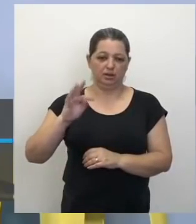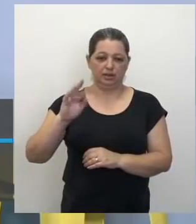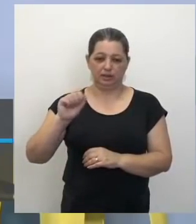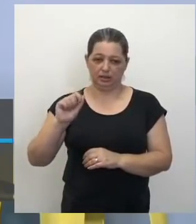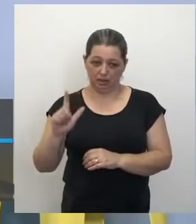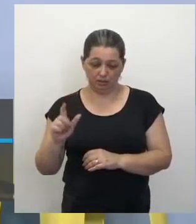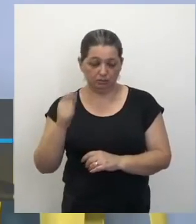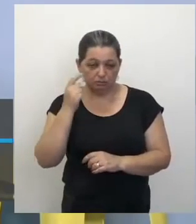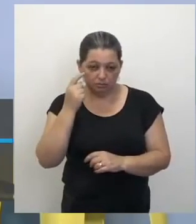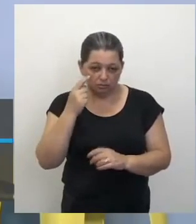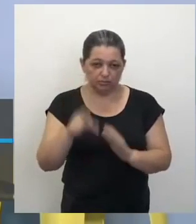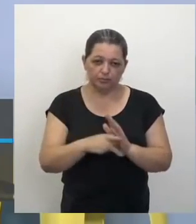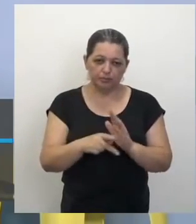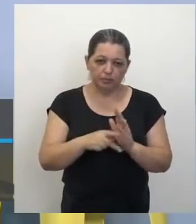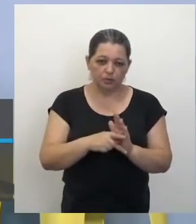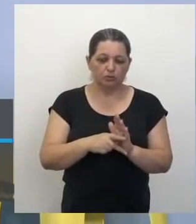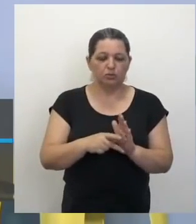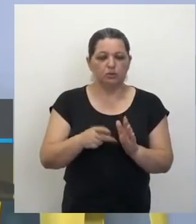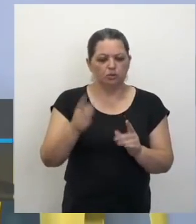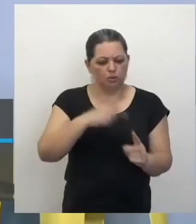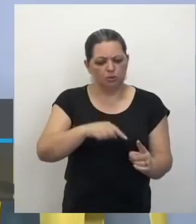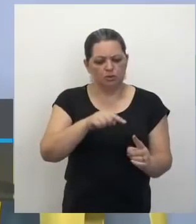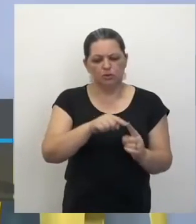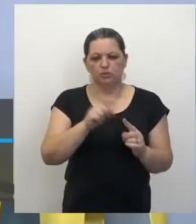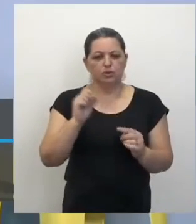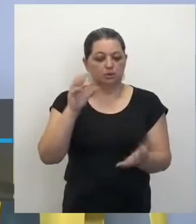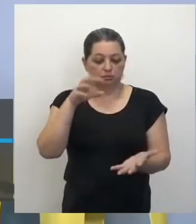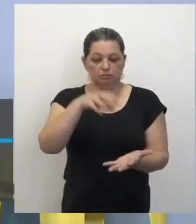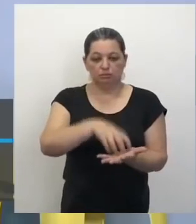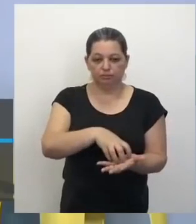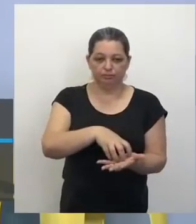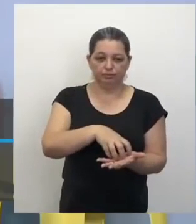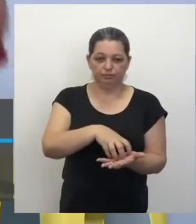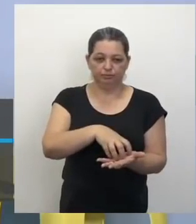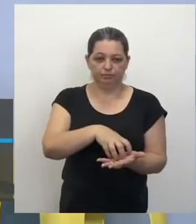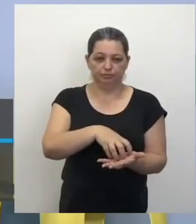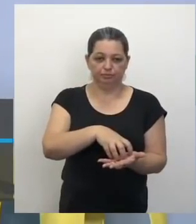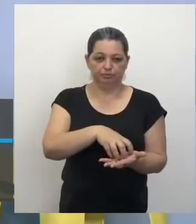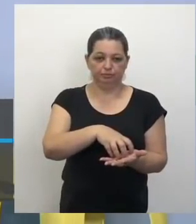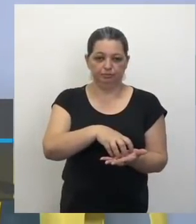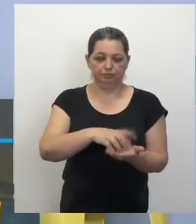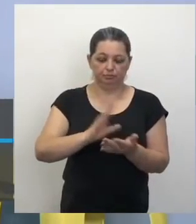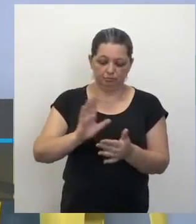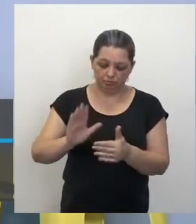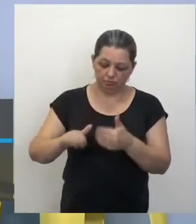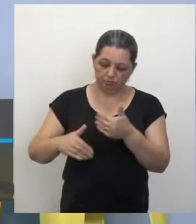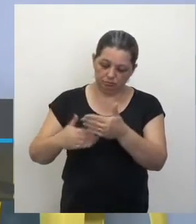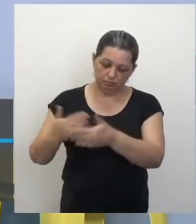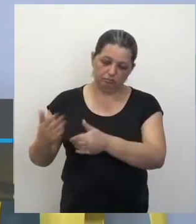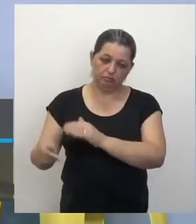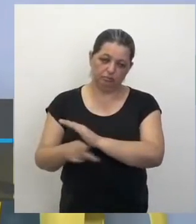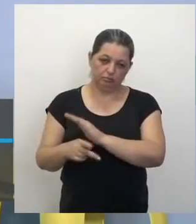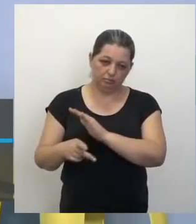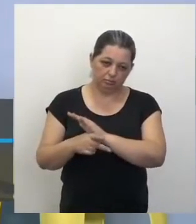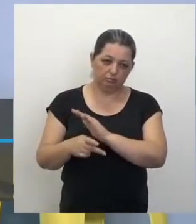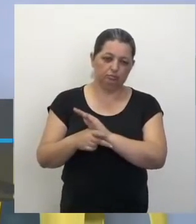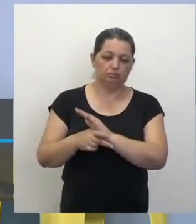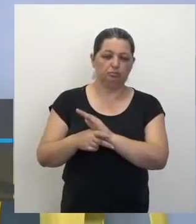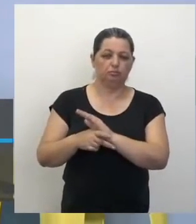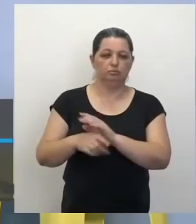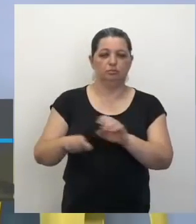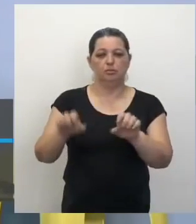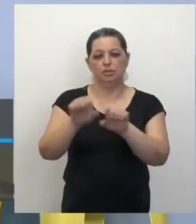a partir de um centro e caminha numa estrutura elíptica ou numa